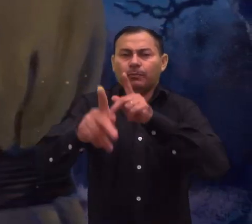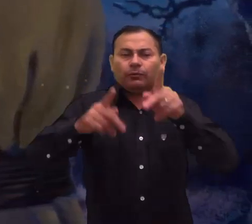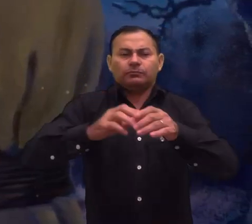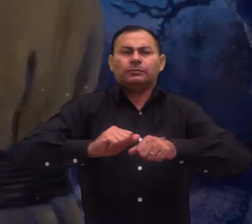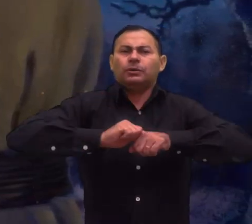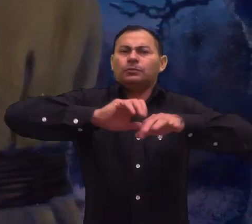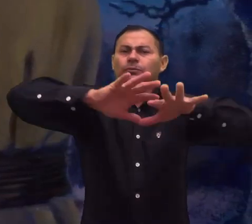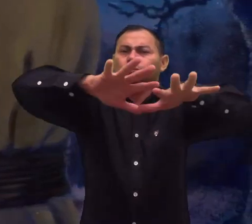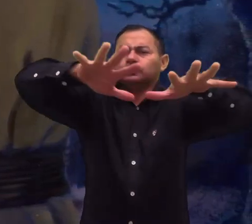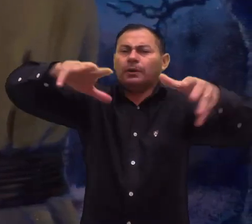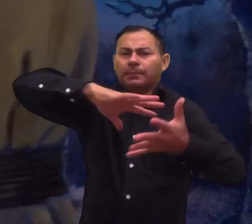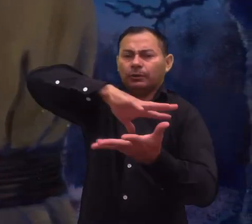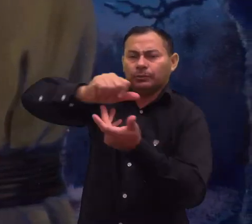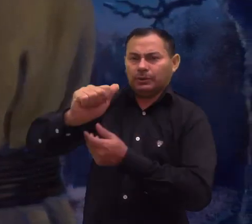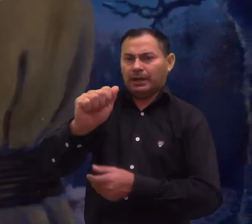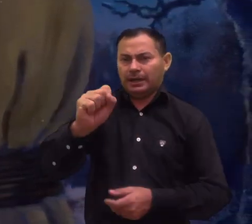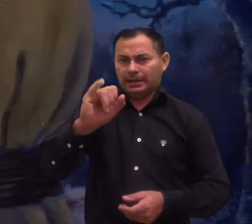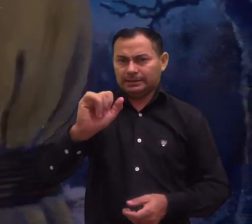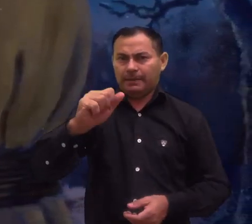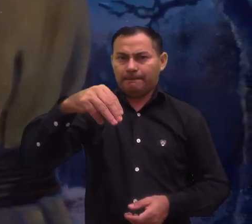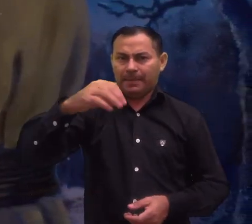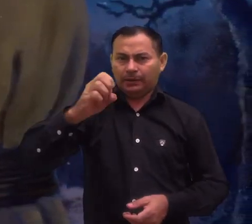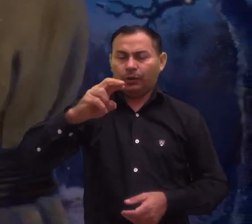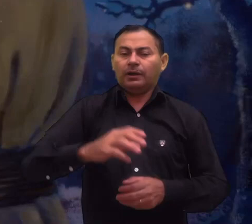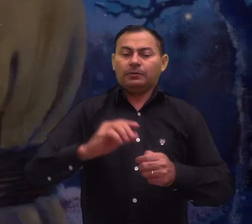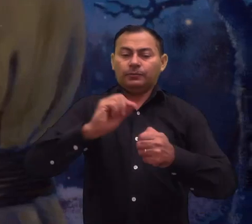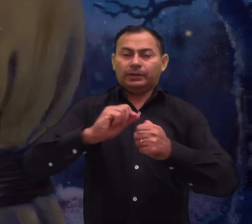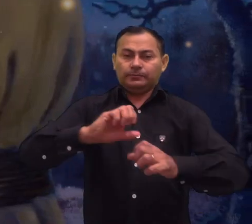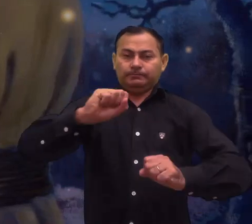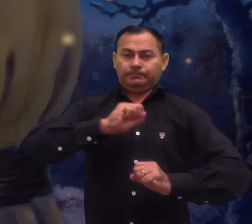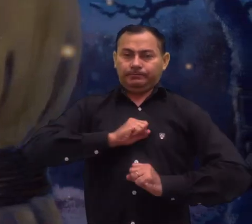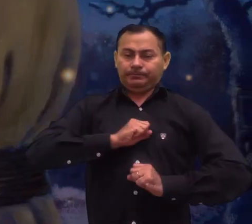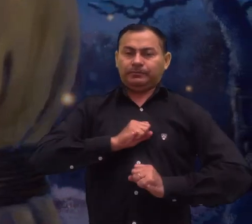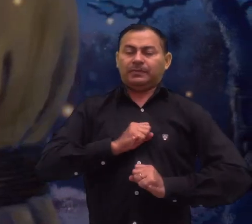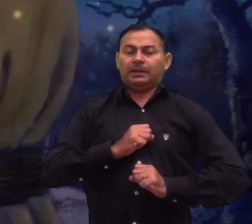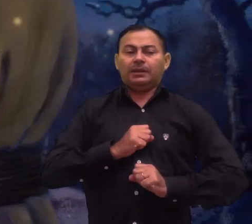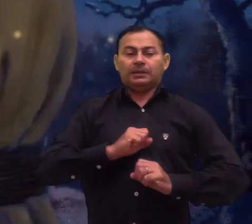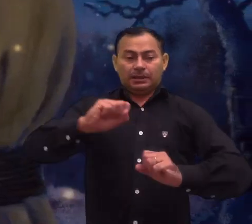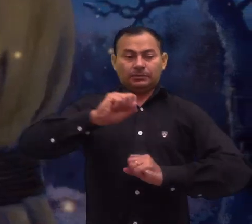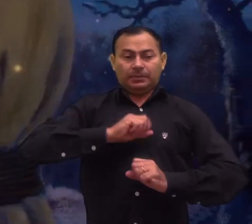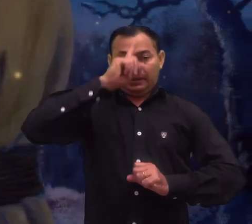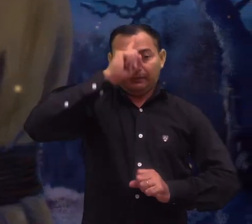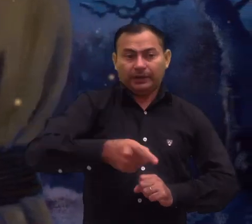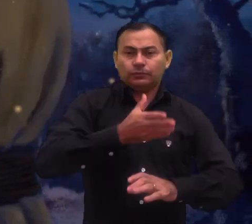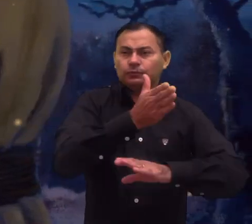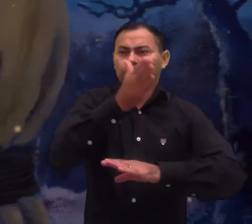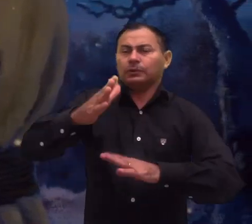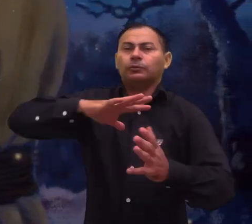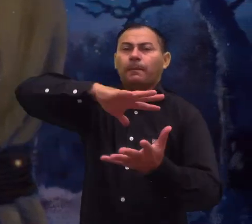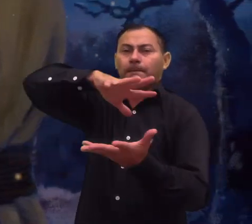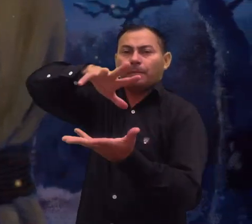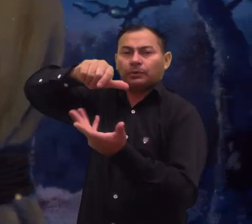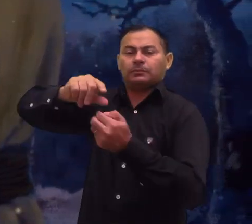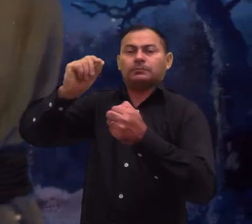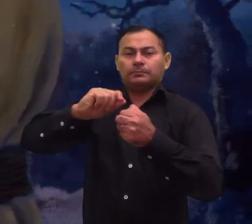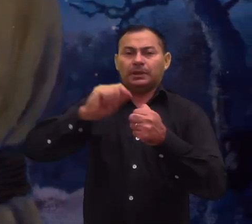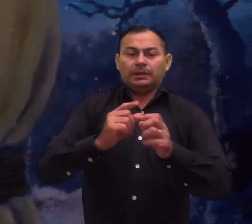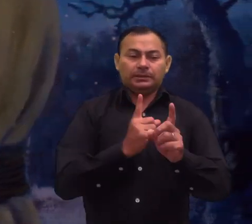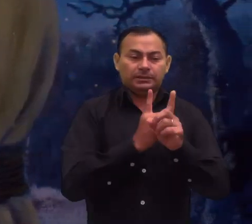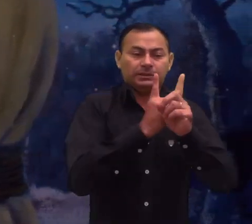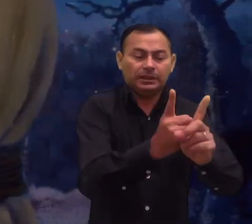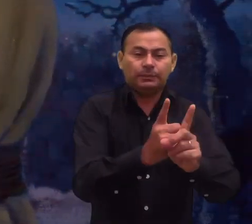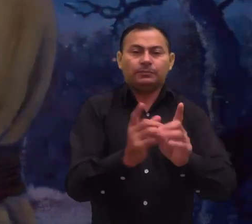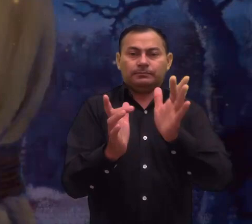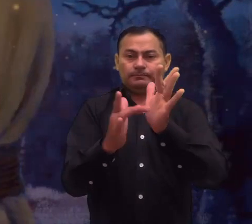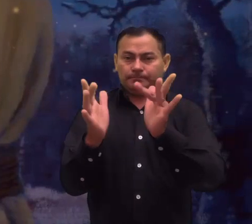povo. Todo este povo espalhado por toda a Ásia Menor era feito de sacerdotes. Sacerdotes enviados para todas as partes do mundo